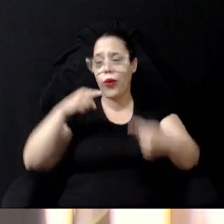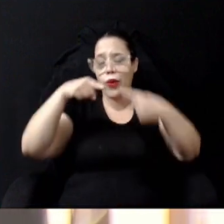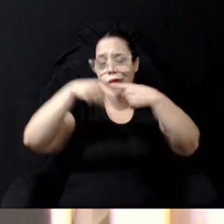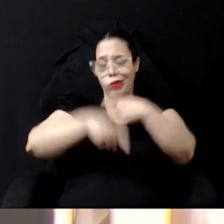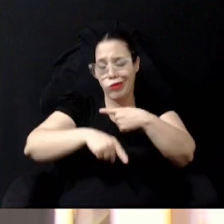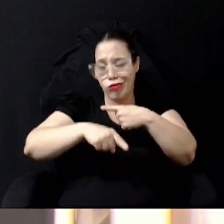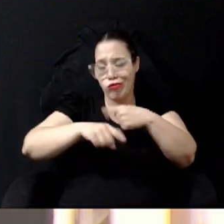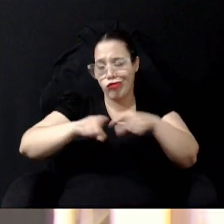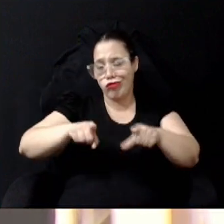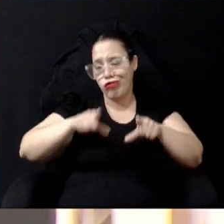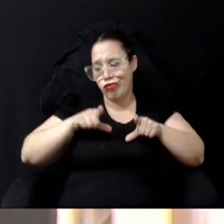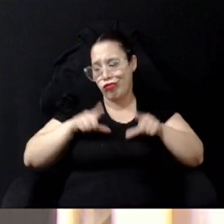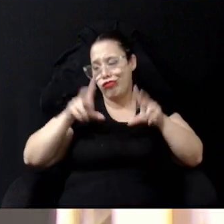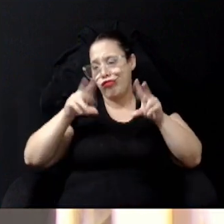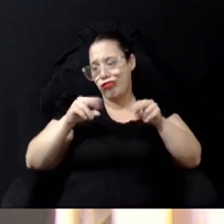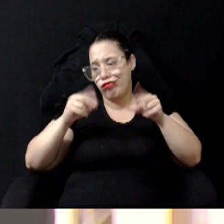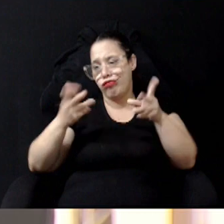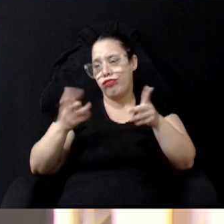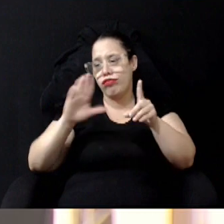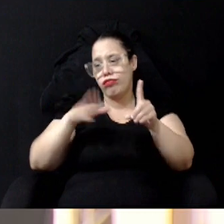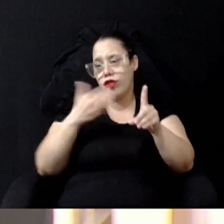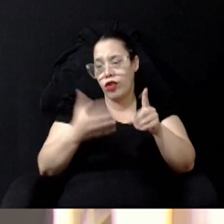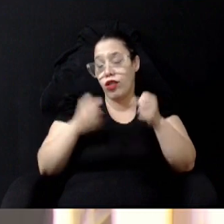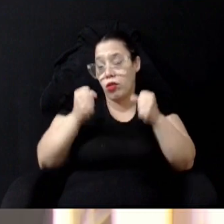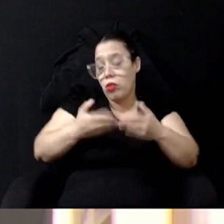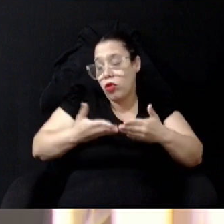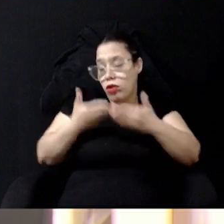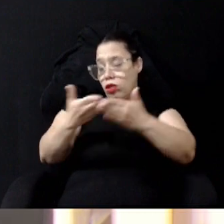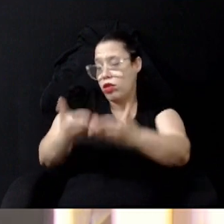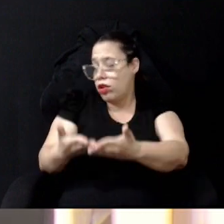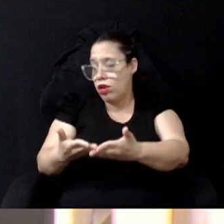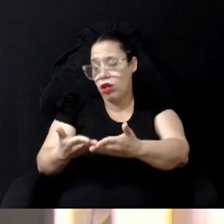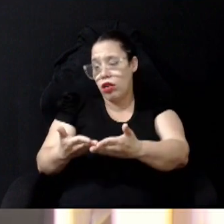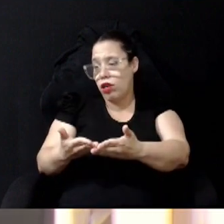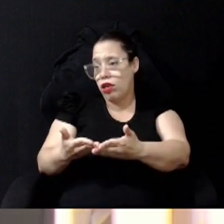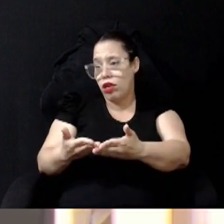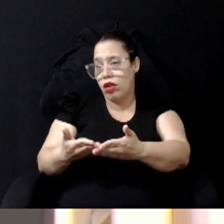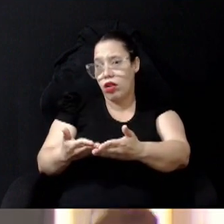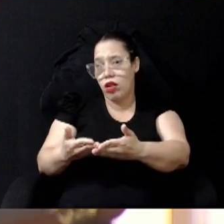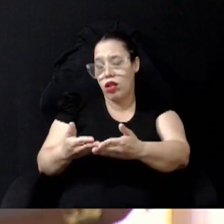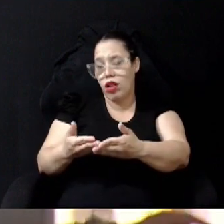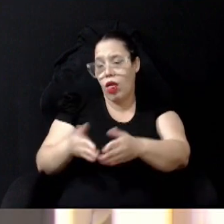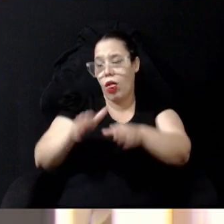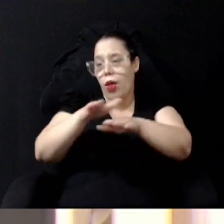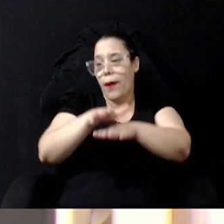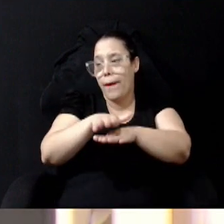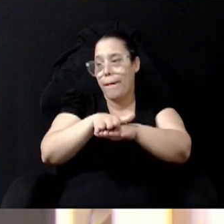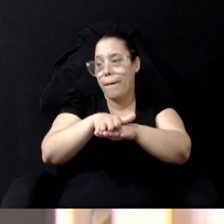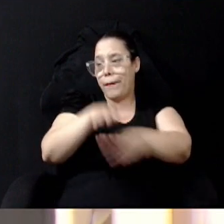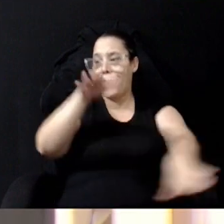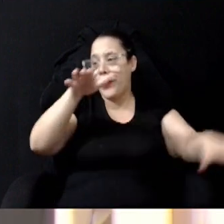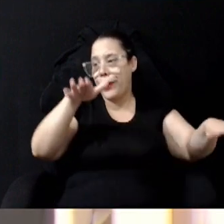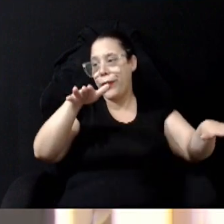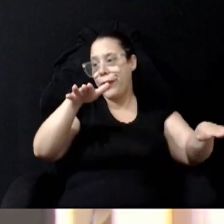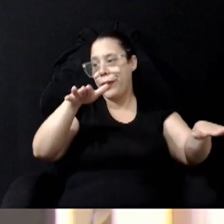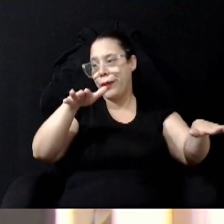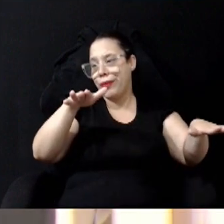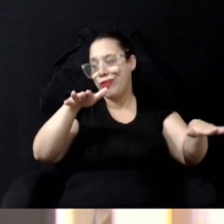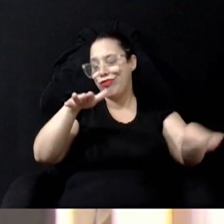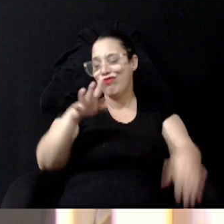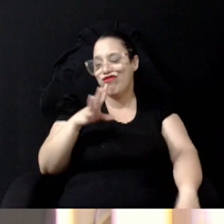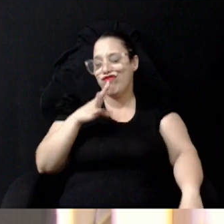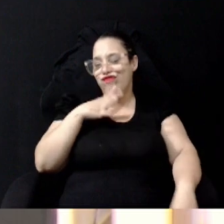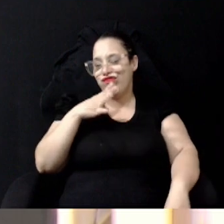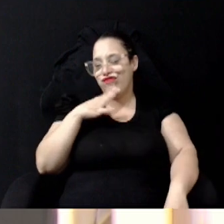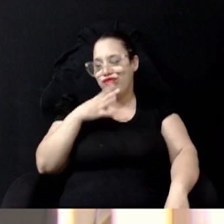honrarias que uma cidade pode lhe dar é a exclusão. É o que a gente já conheceu desde o útero